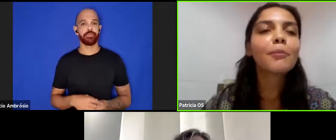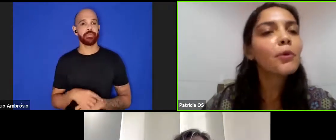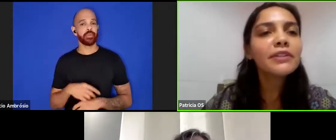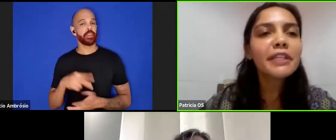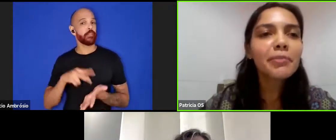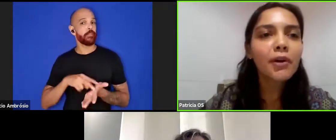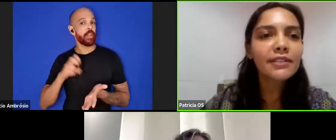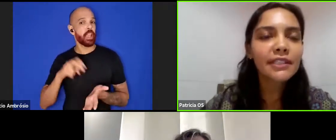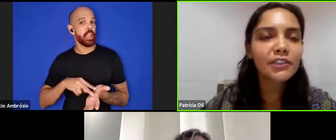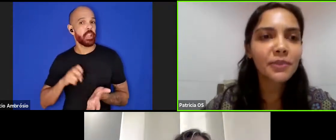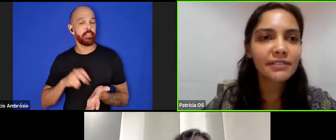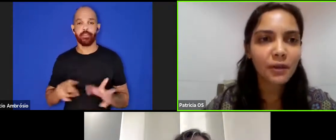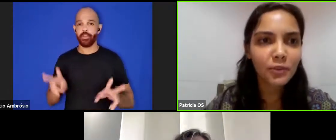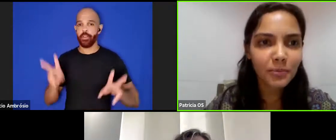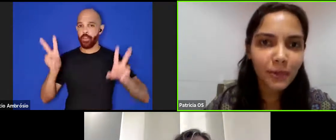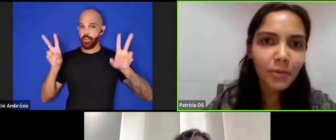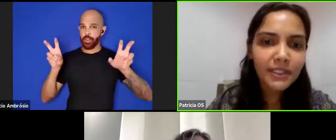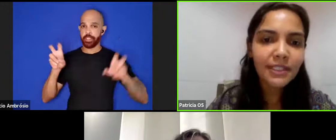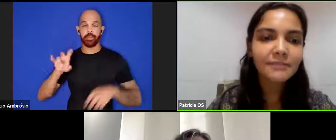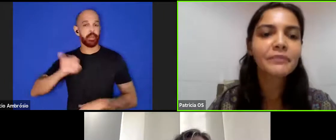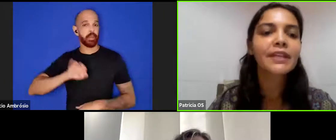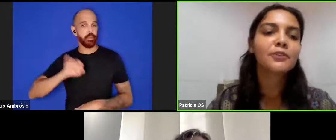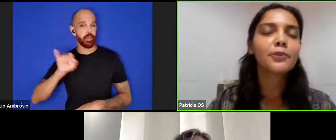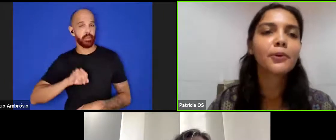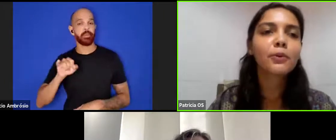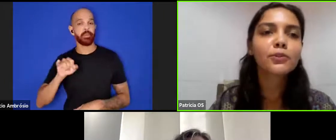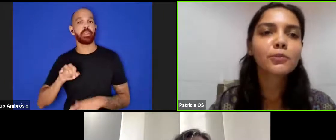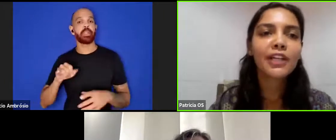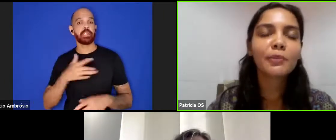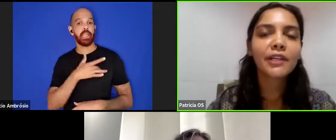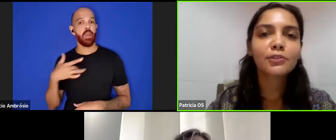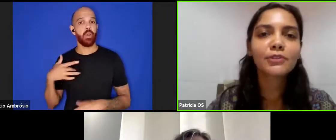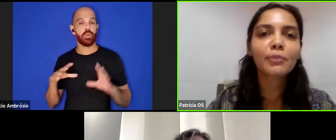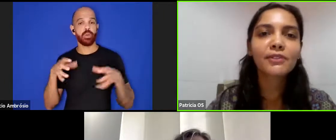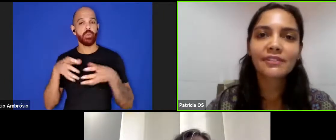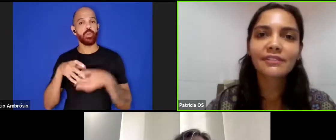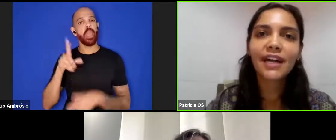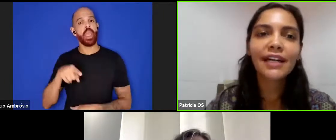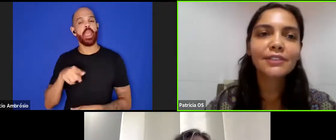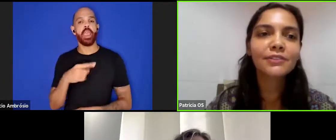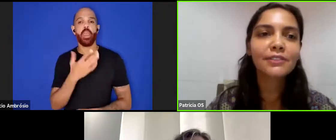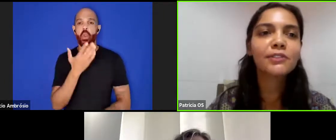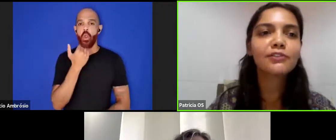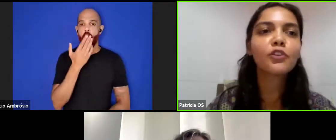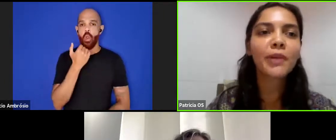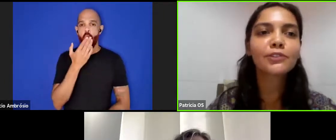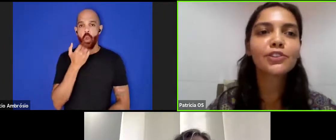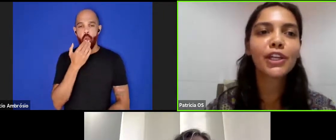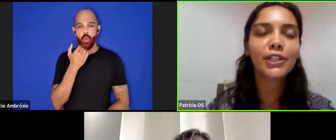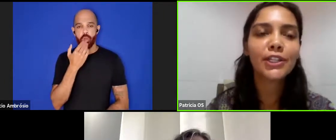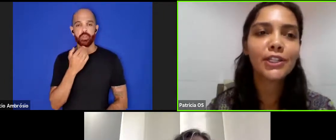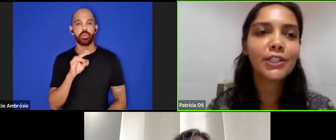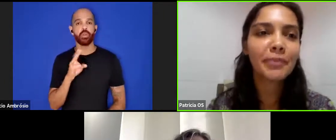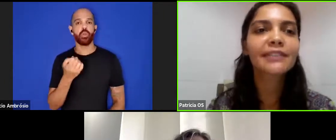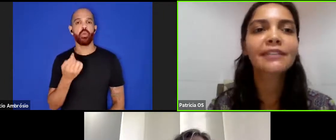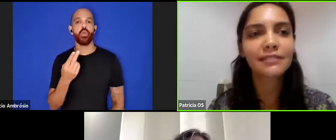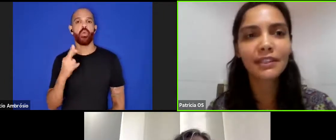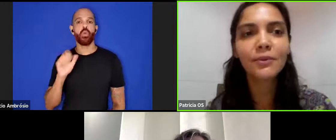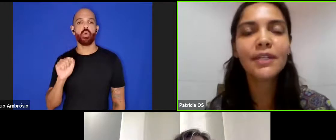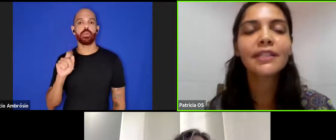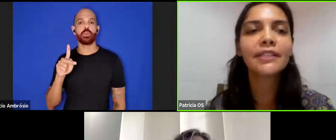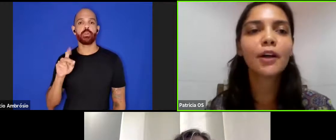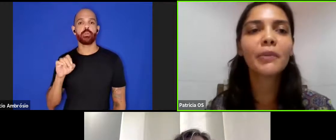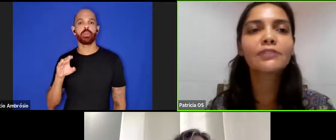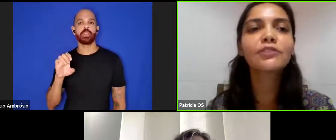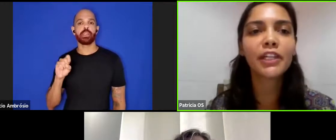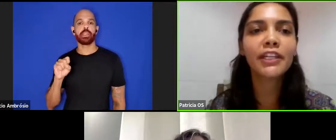foi um tema muito importante para a saúde pública, que foi o consumo de alimentos ultraprocessados e o desenvolvimento de